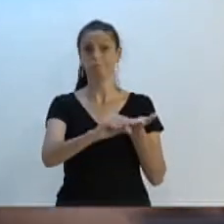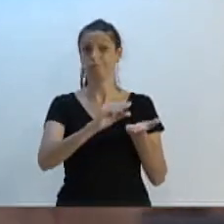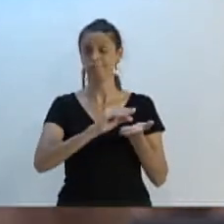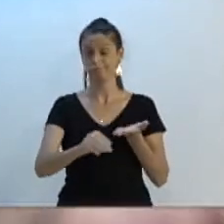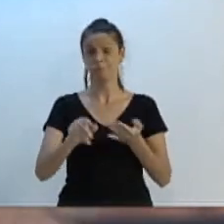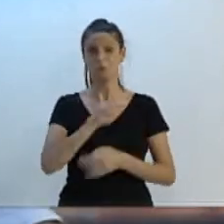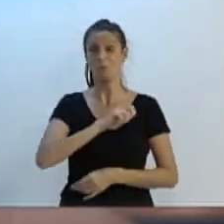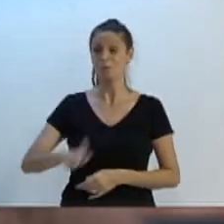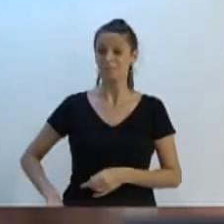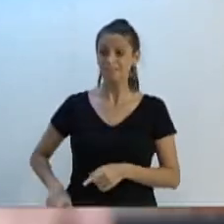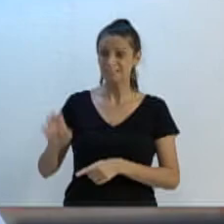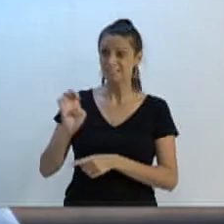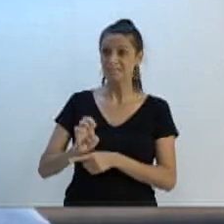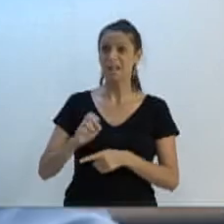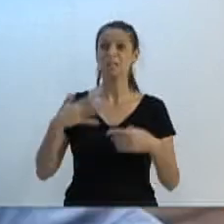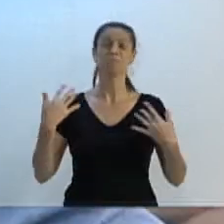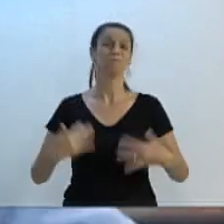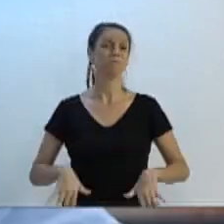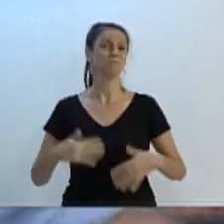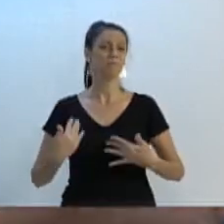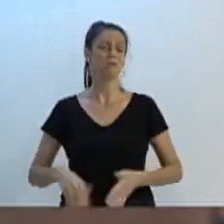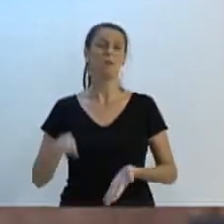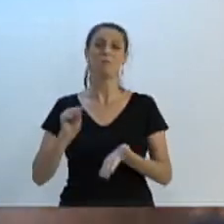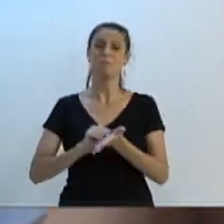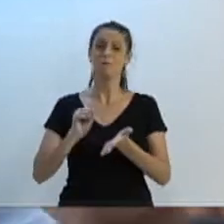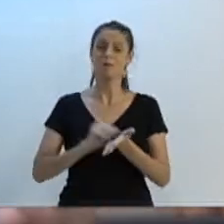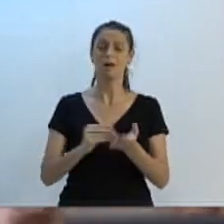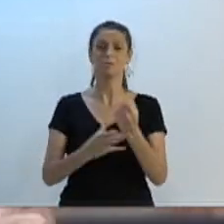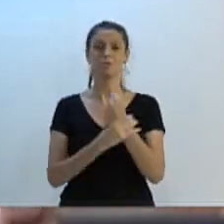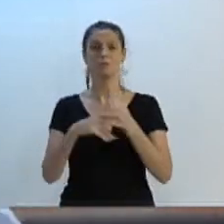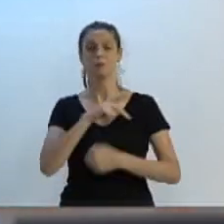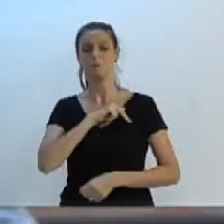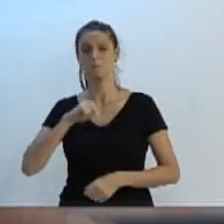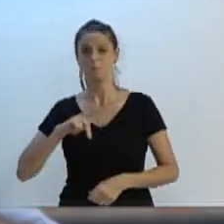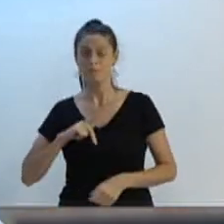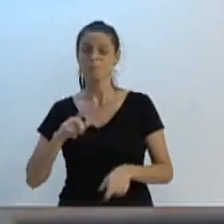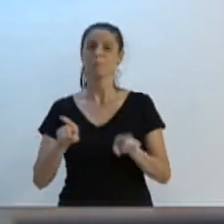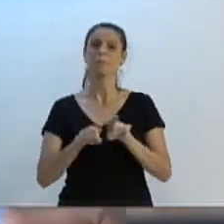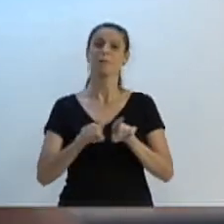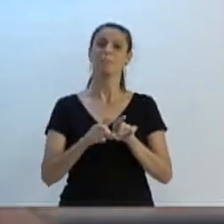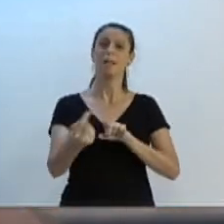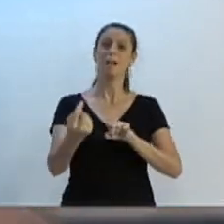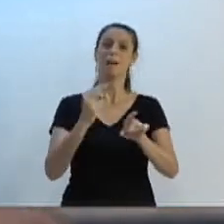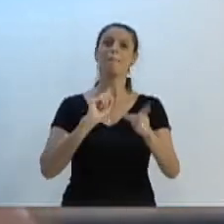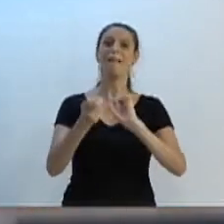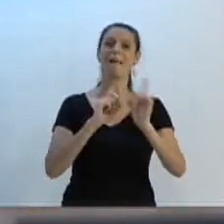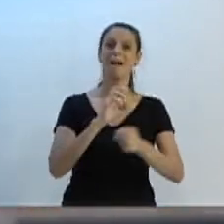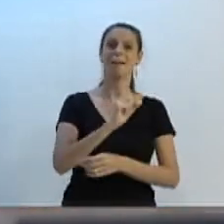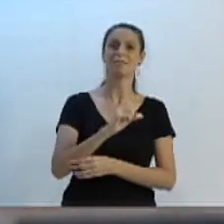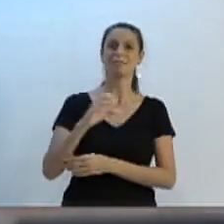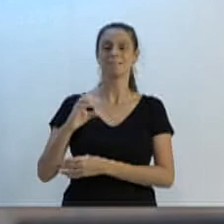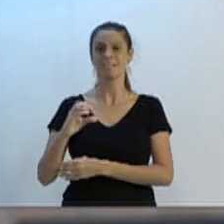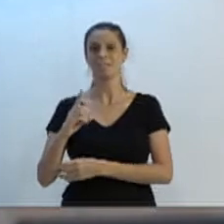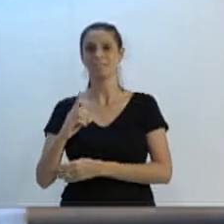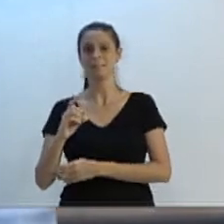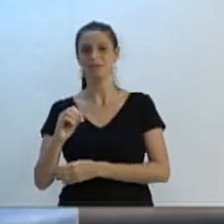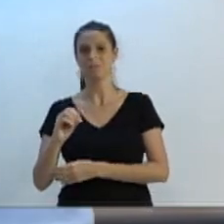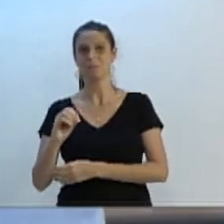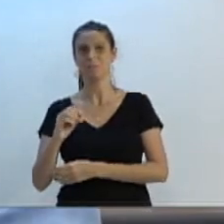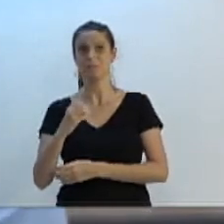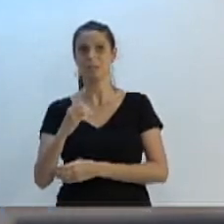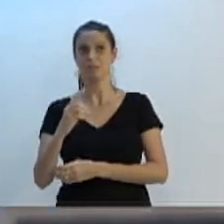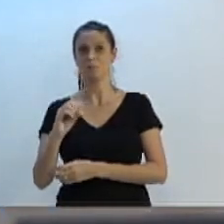fala aí segurança pública as várias situações as608 enfim é lá e aqui em santa catarina a coisa não tá andando e